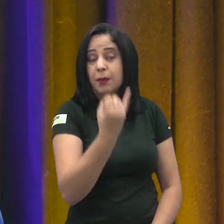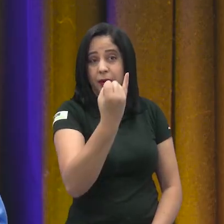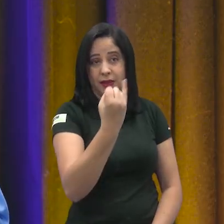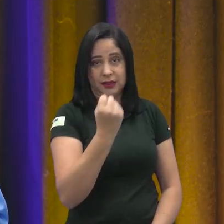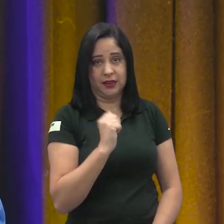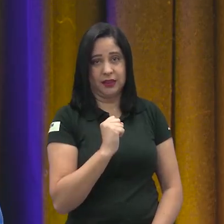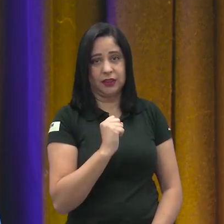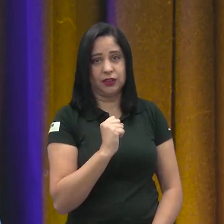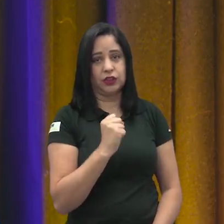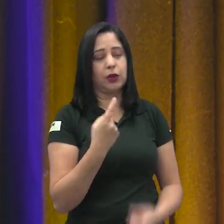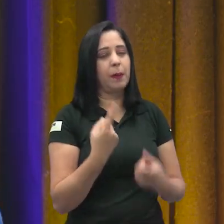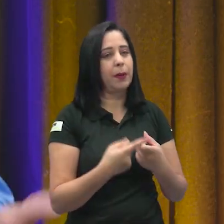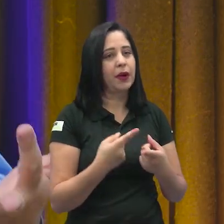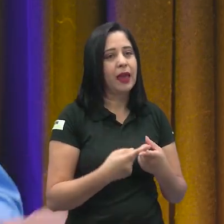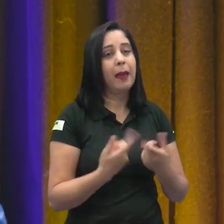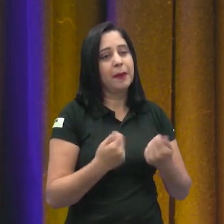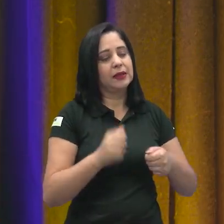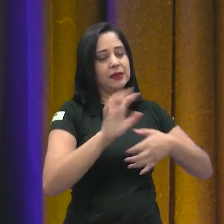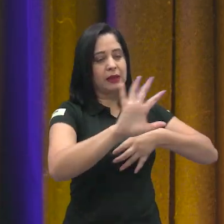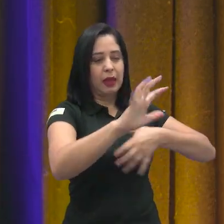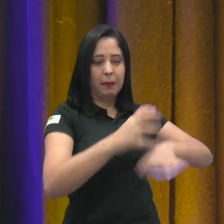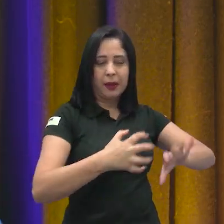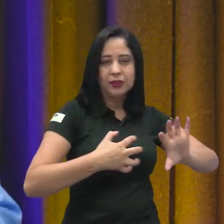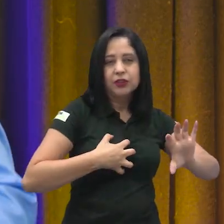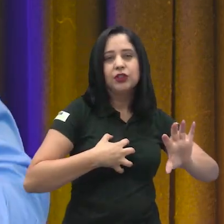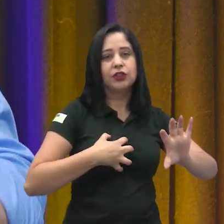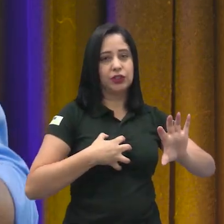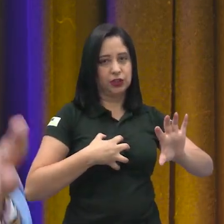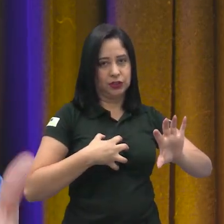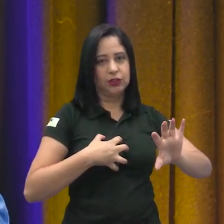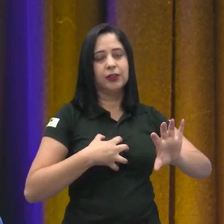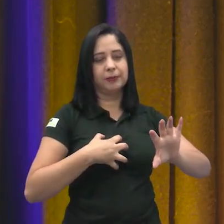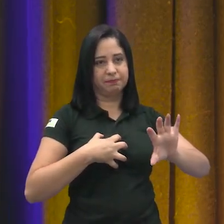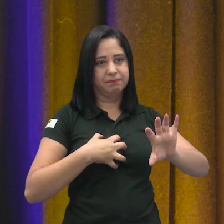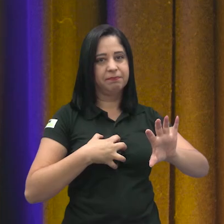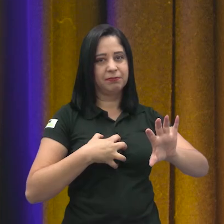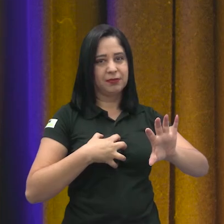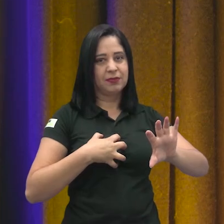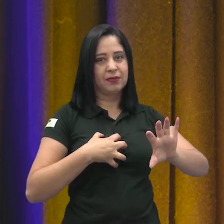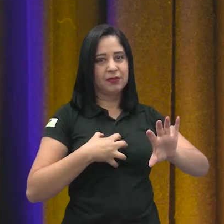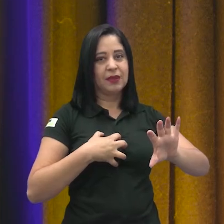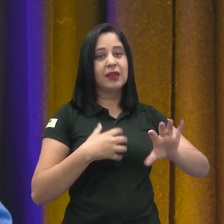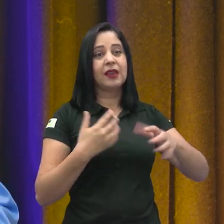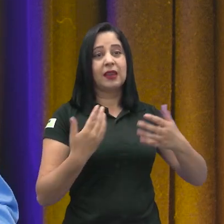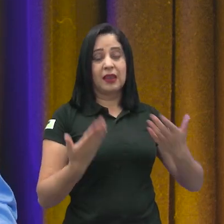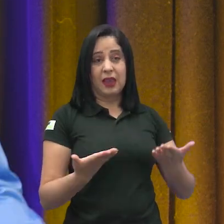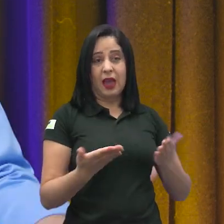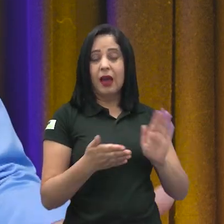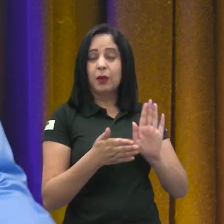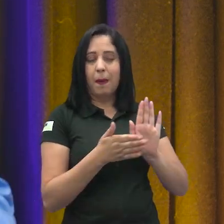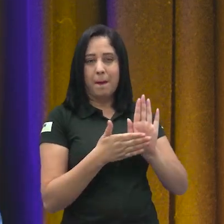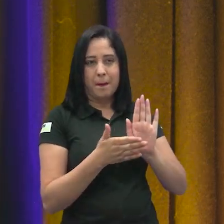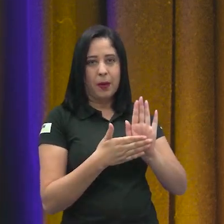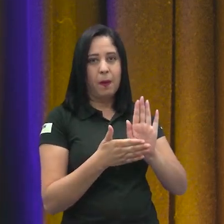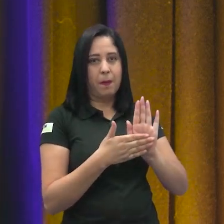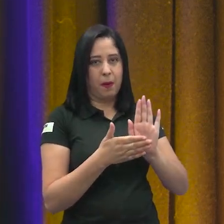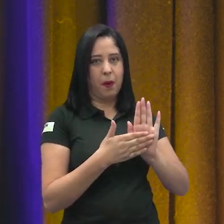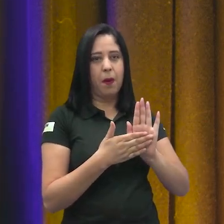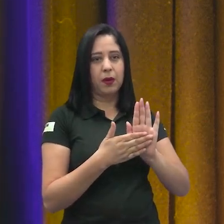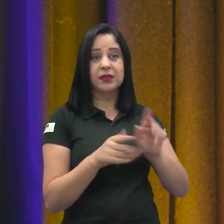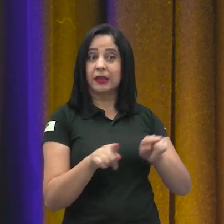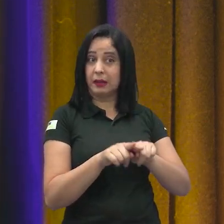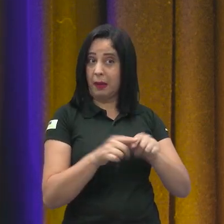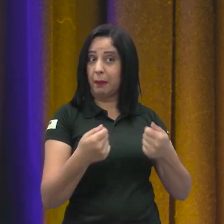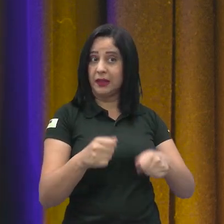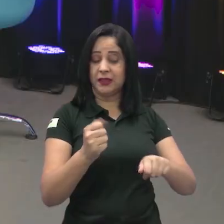habilidade social, de empatia, de autoconhecimento. Isso faz tudo parte de uma grande propósito vinculado à questão de inteligência